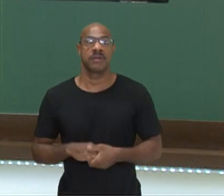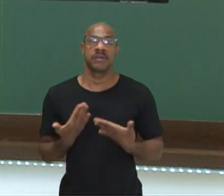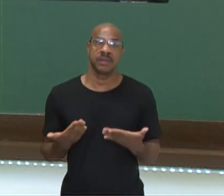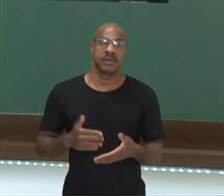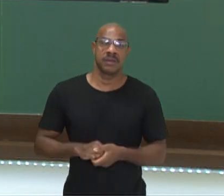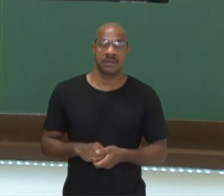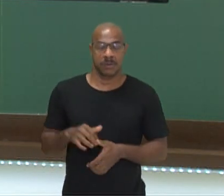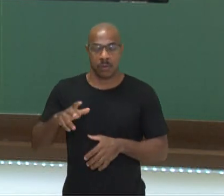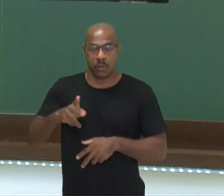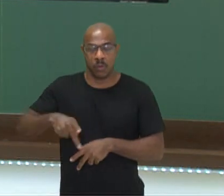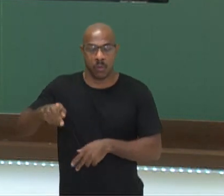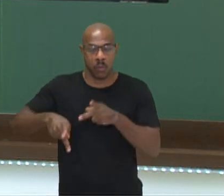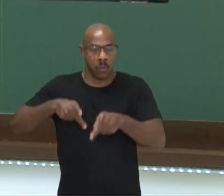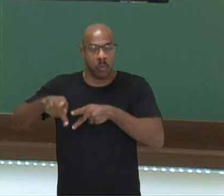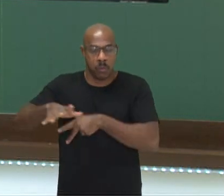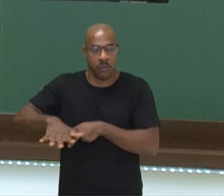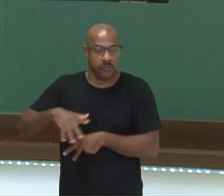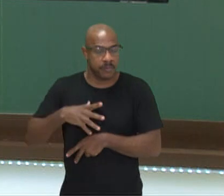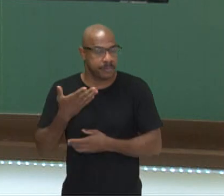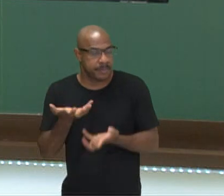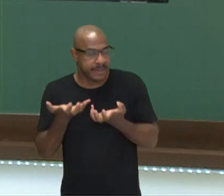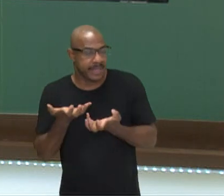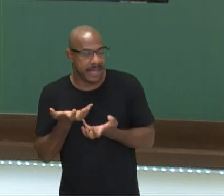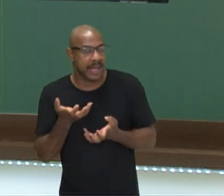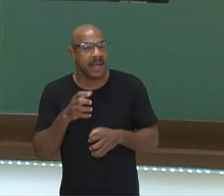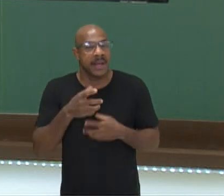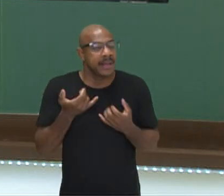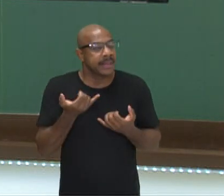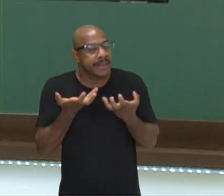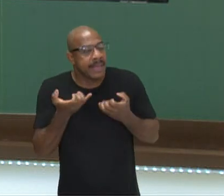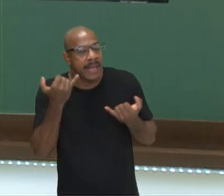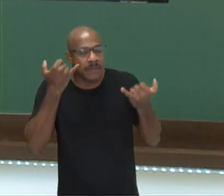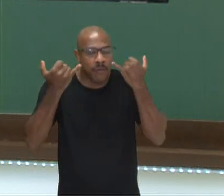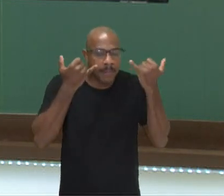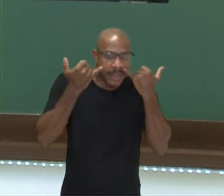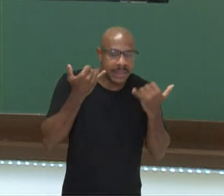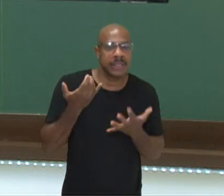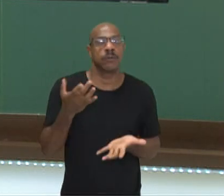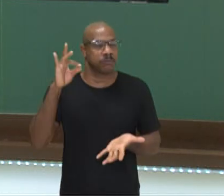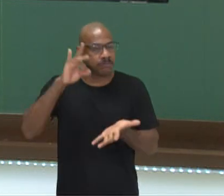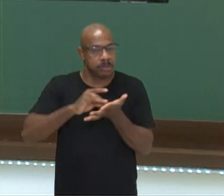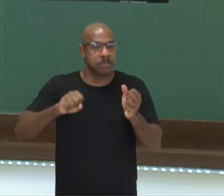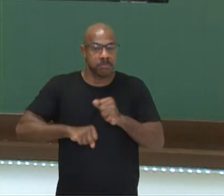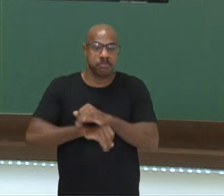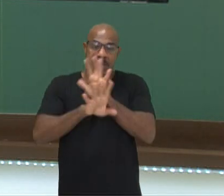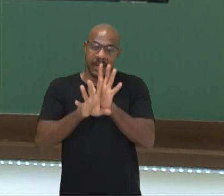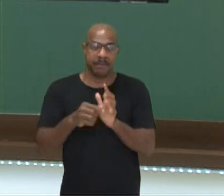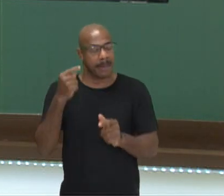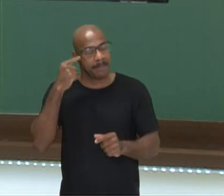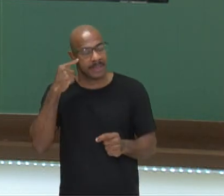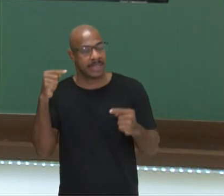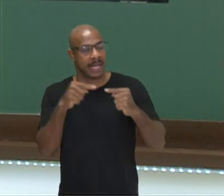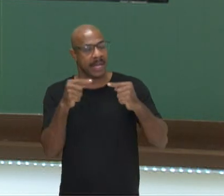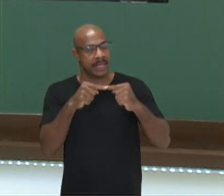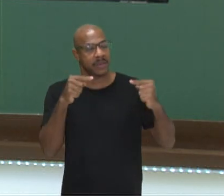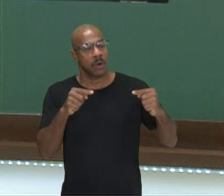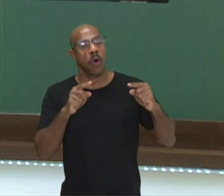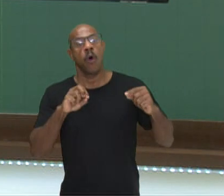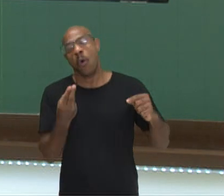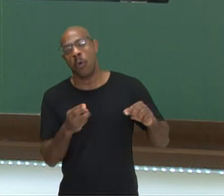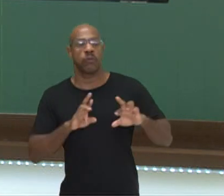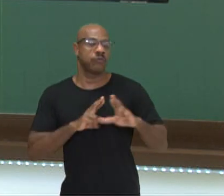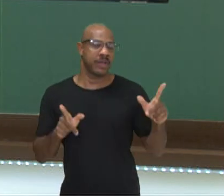os espectadores estão em busca de algo, de uma informação e de argumentos para pensar igual ou diferente